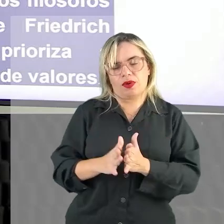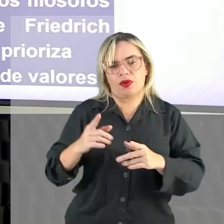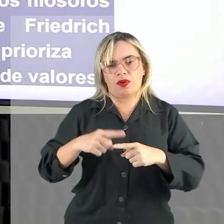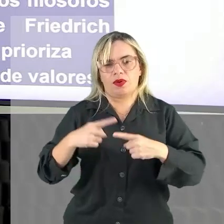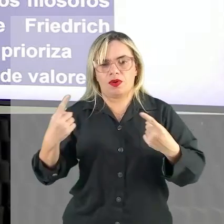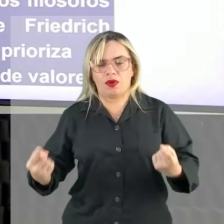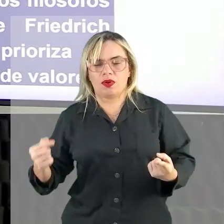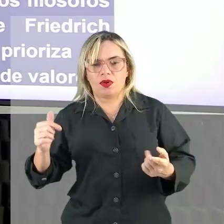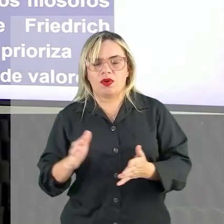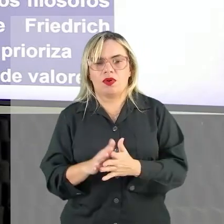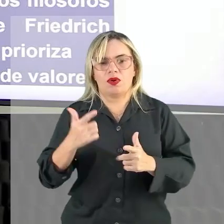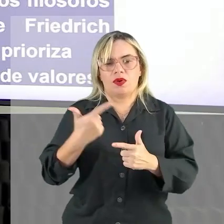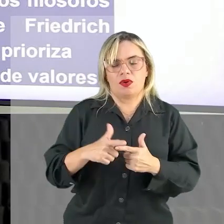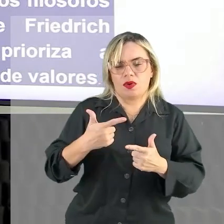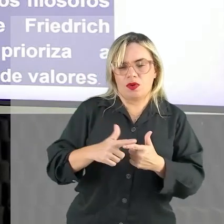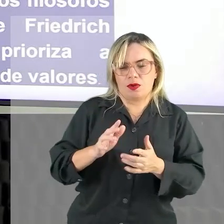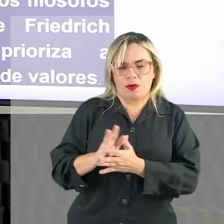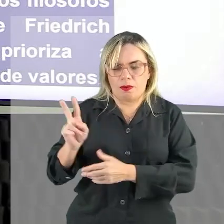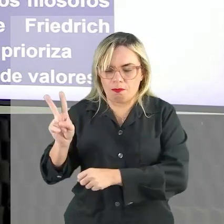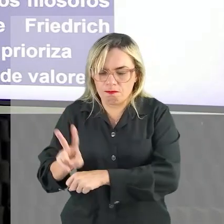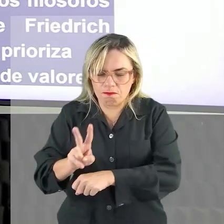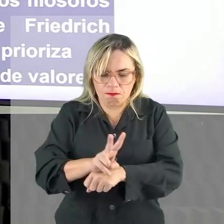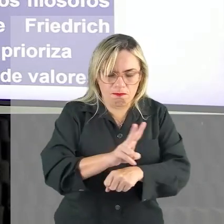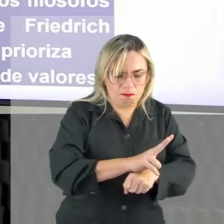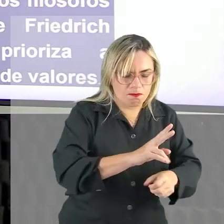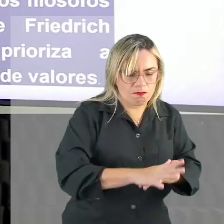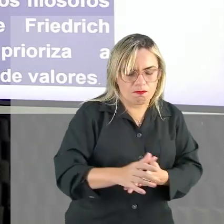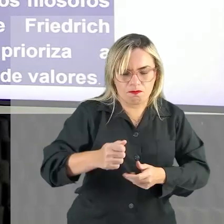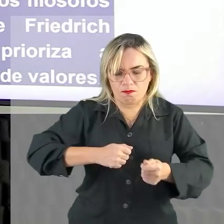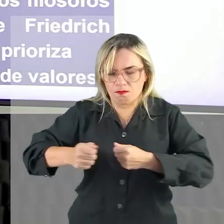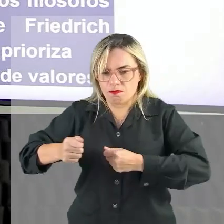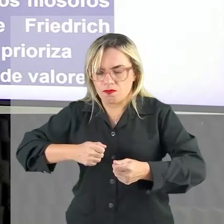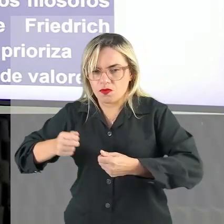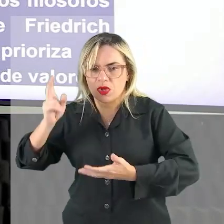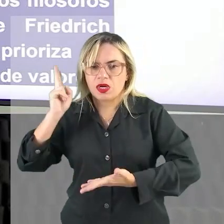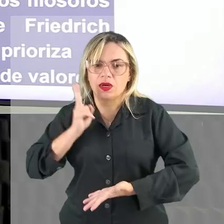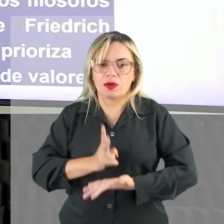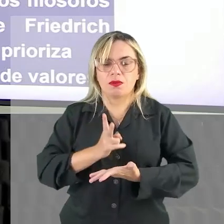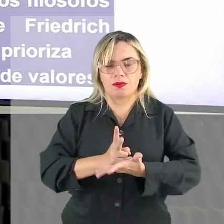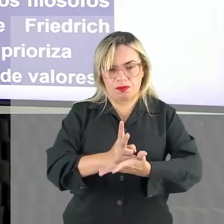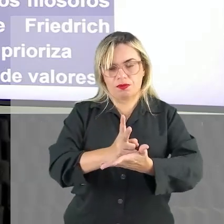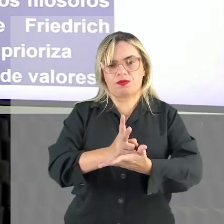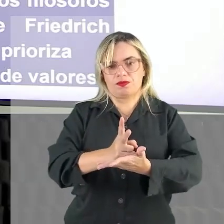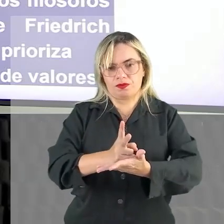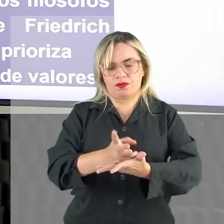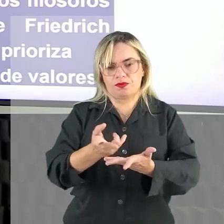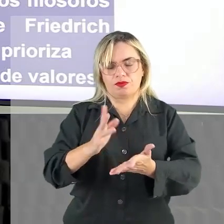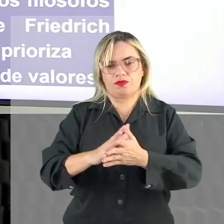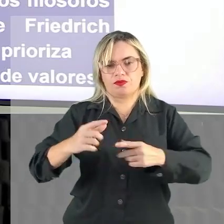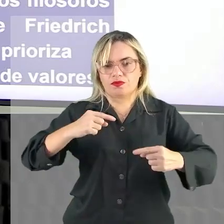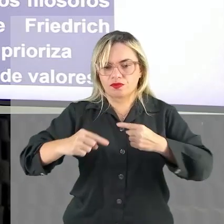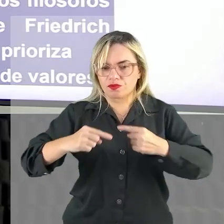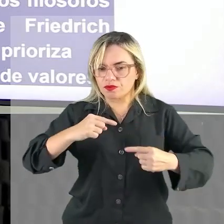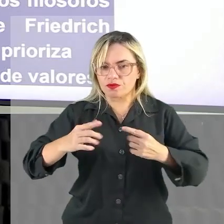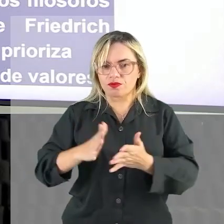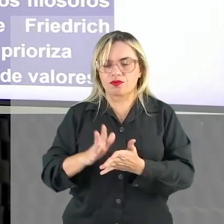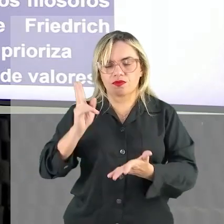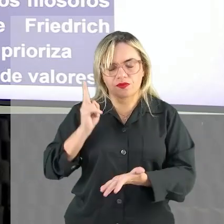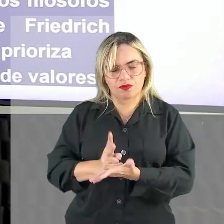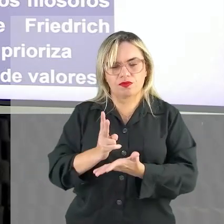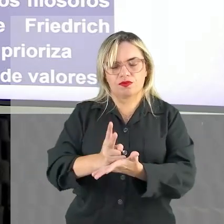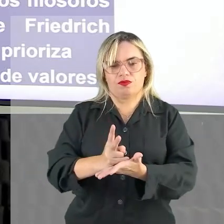nós lidamos? Com problemas de fiscalização, de monitoramento, de vigilância contínua, né? Políticas de continuidade.